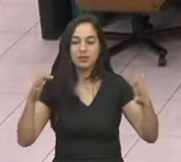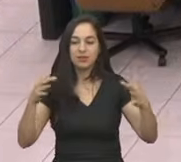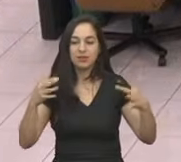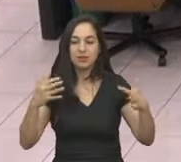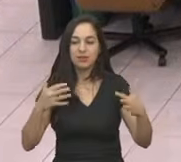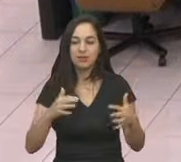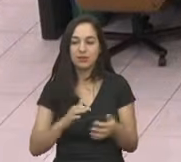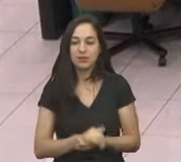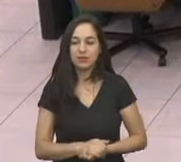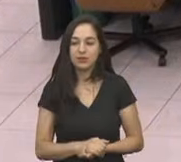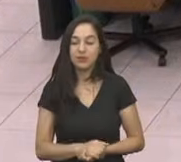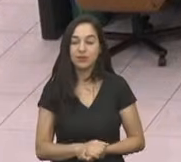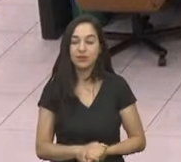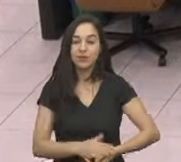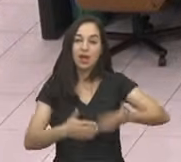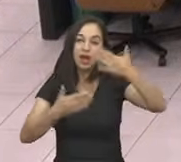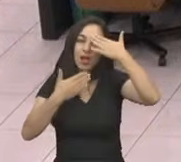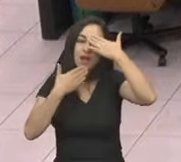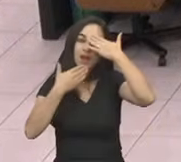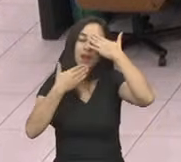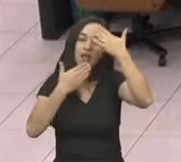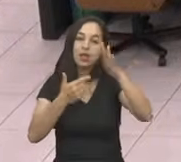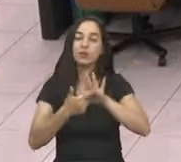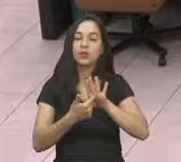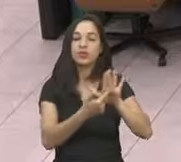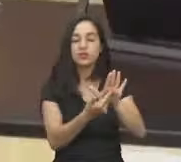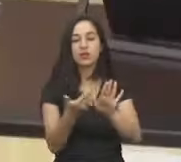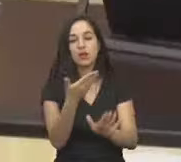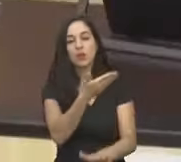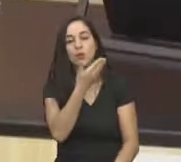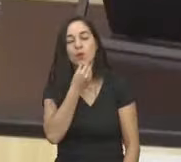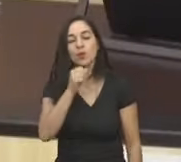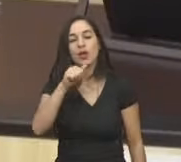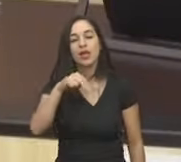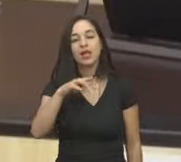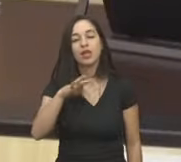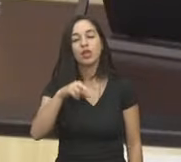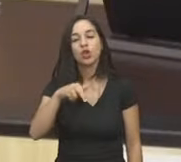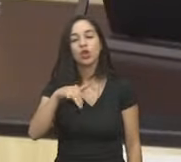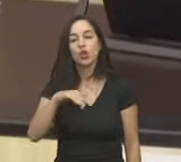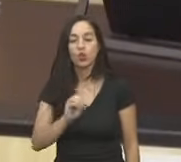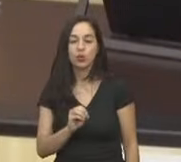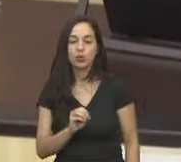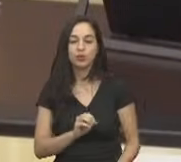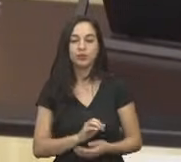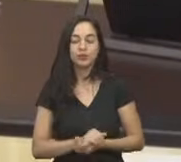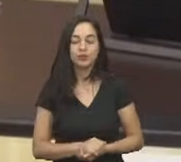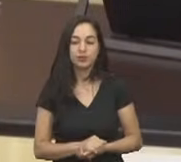Agradeço a exposição feita pelo senhor Antônio Roseira.